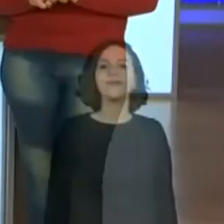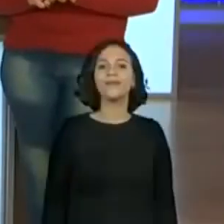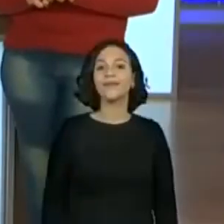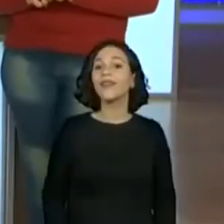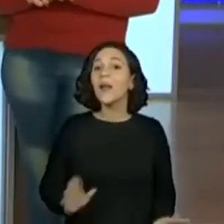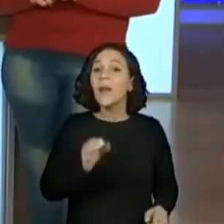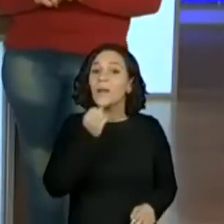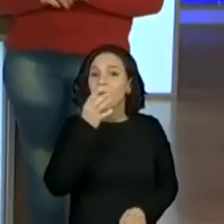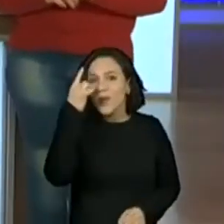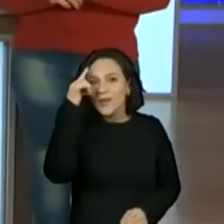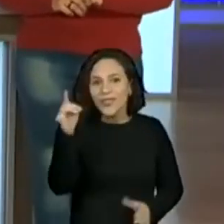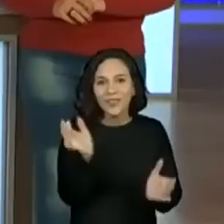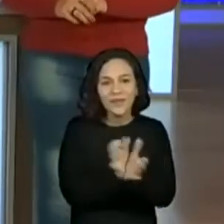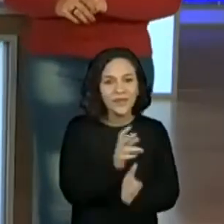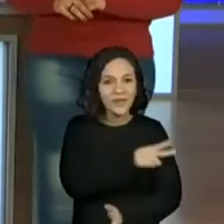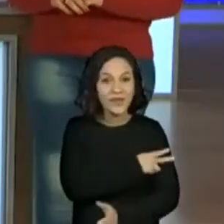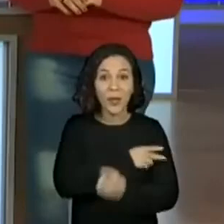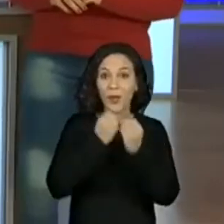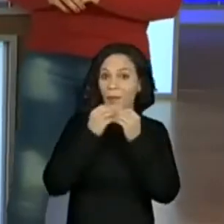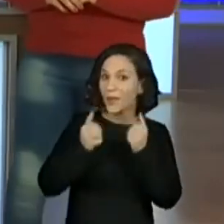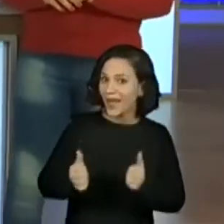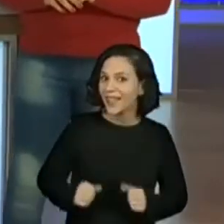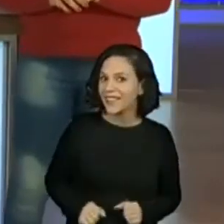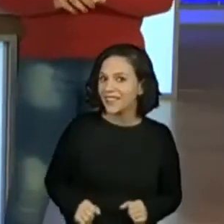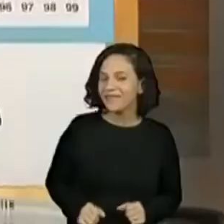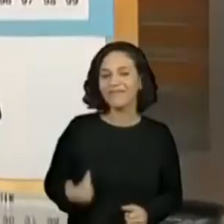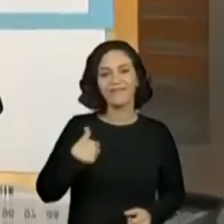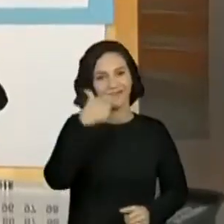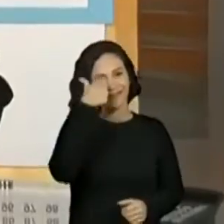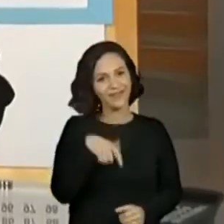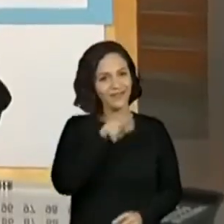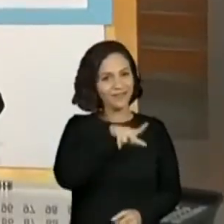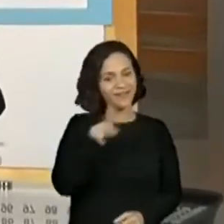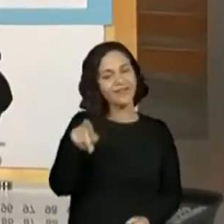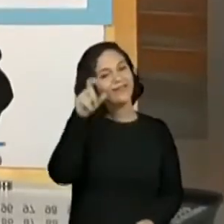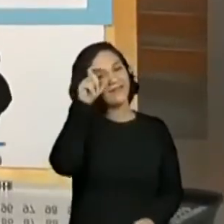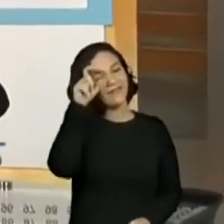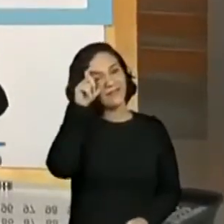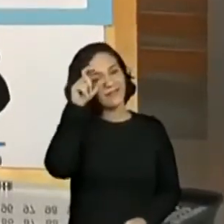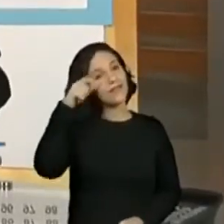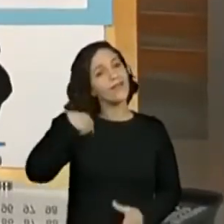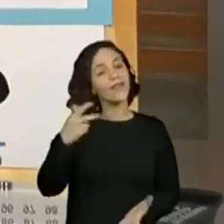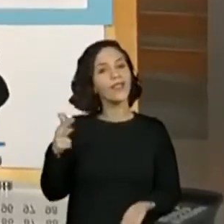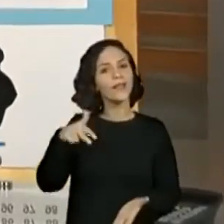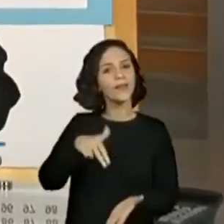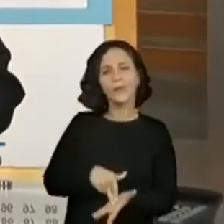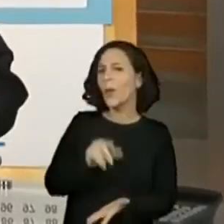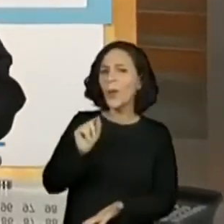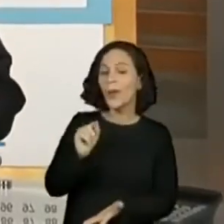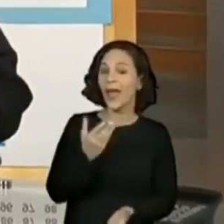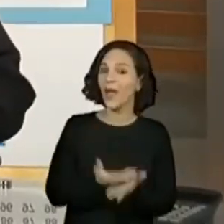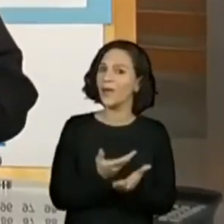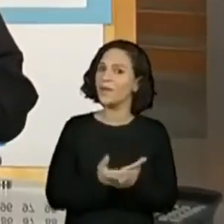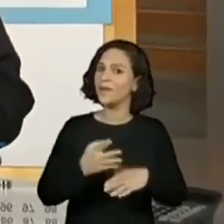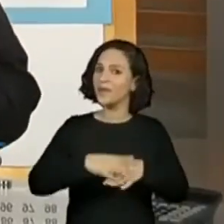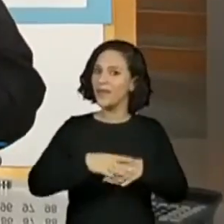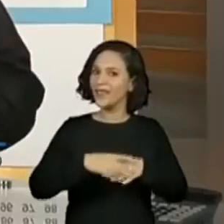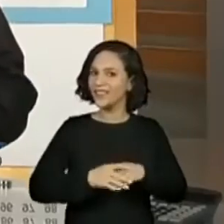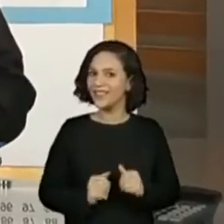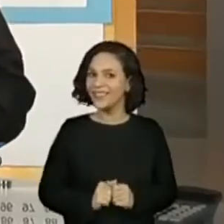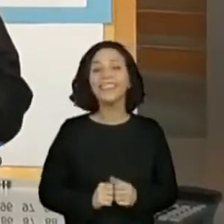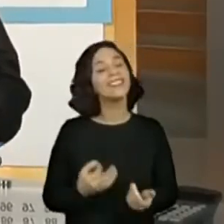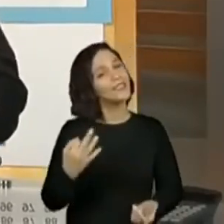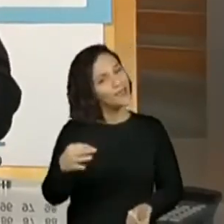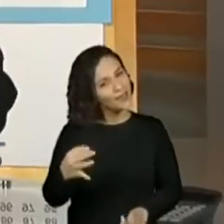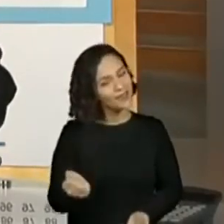Bom dia, galera do segundo ano, tudo bem com vocês? Eu sou a professora Genoveva e estou aqui para mais uma aula de matemática.